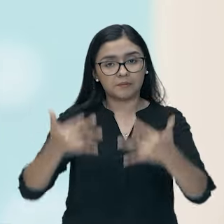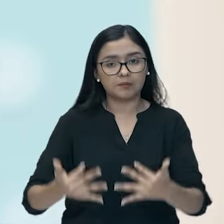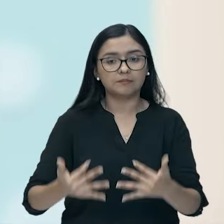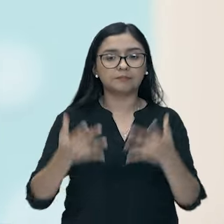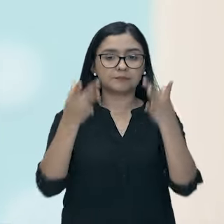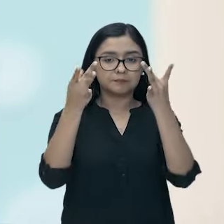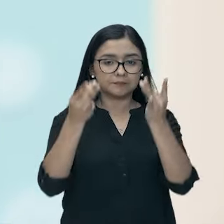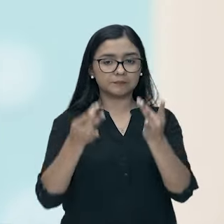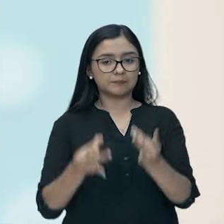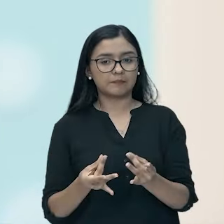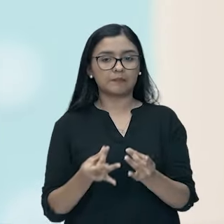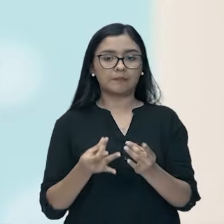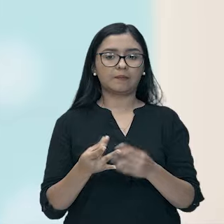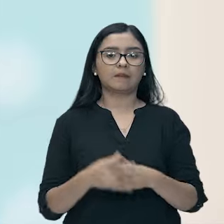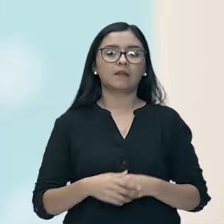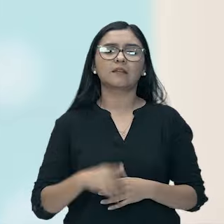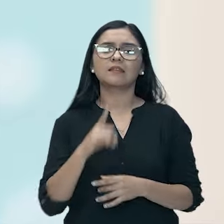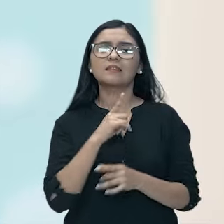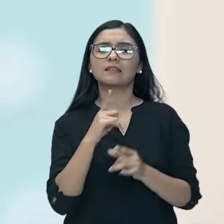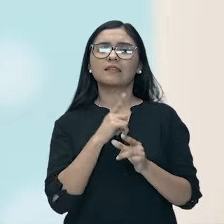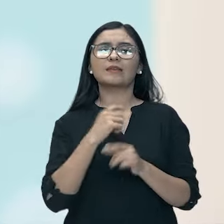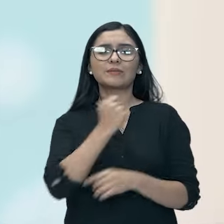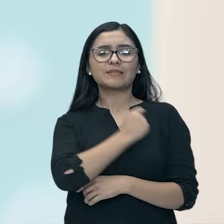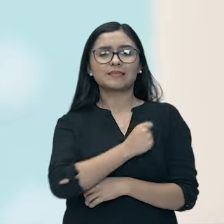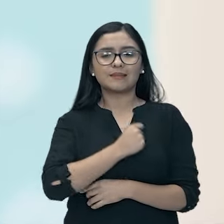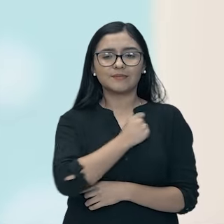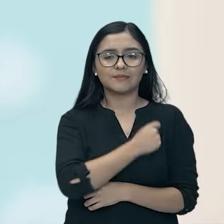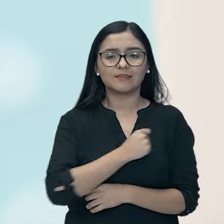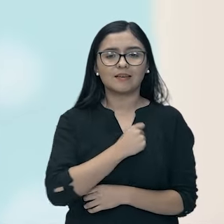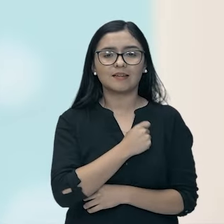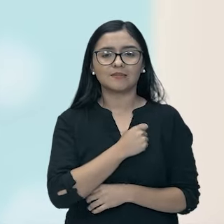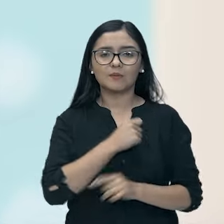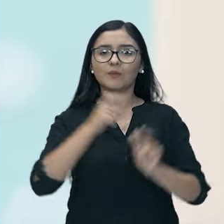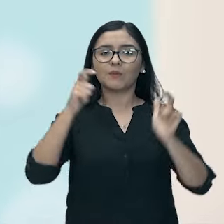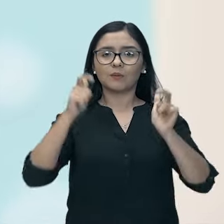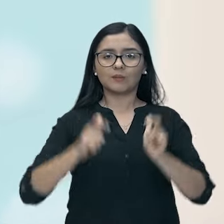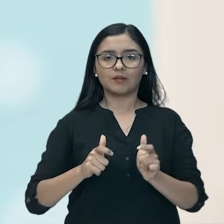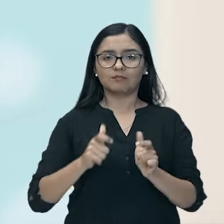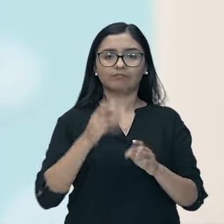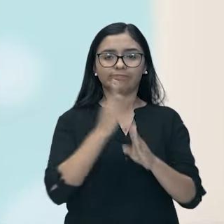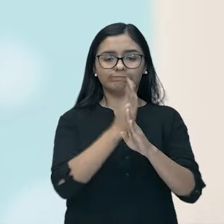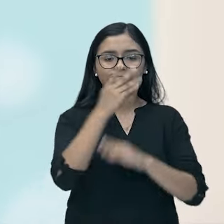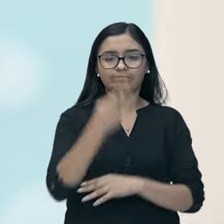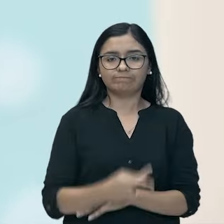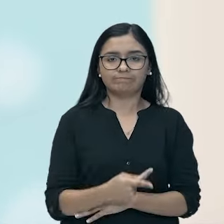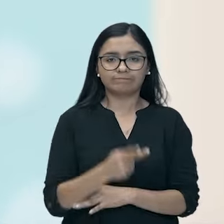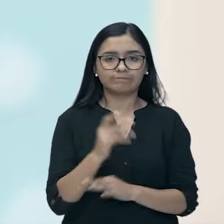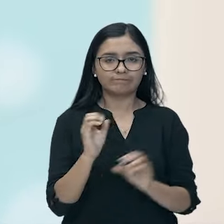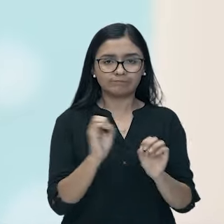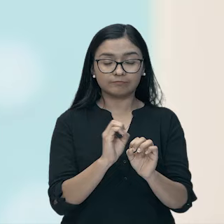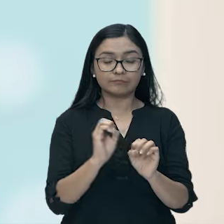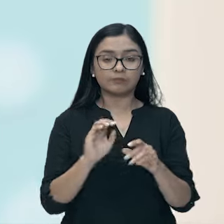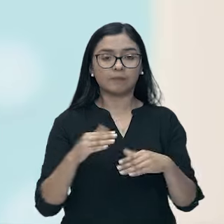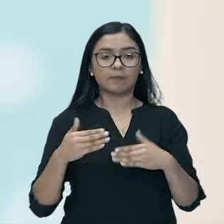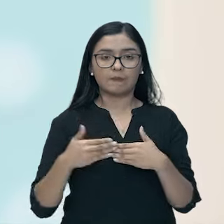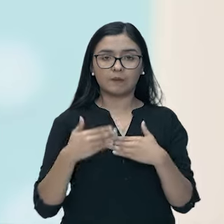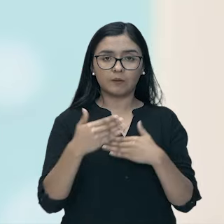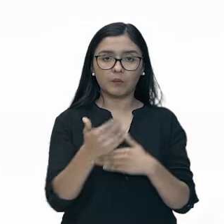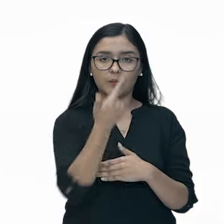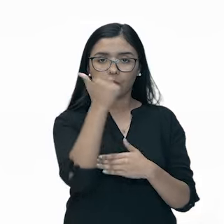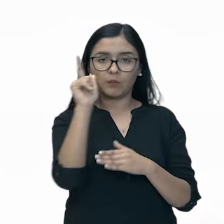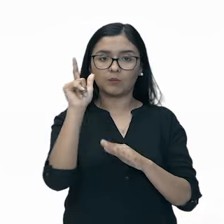local ele fala eu tenho saudades da minha terra que eu não encontro cá Beleza agora vejamos o próximo